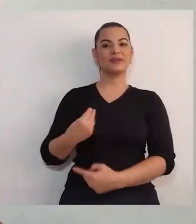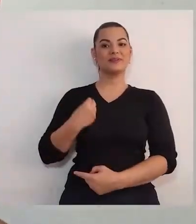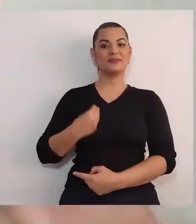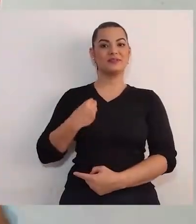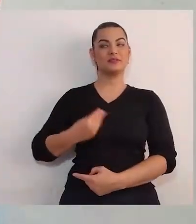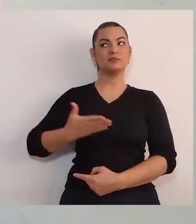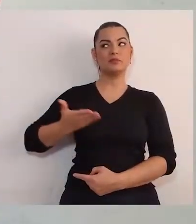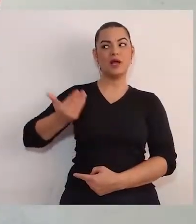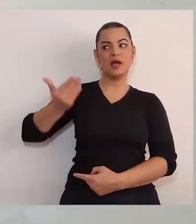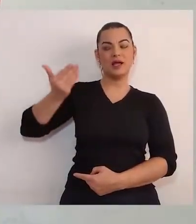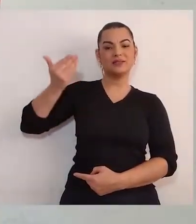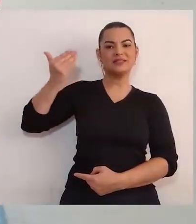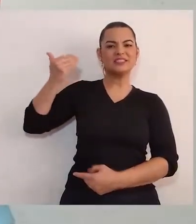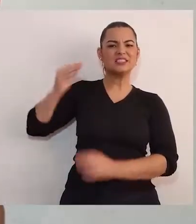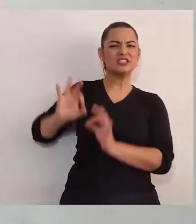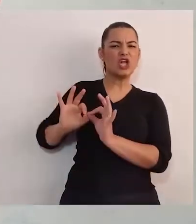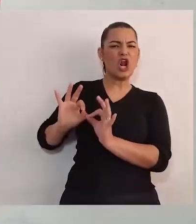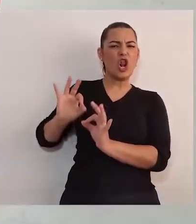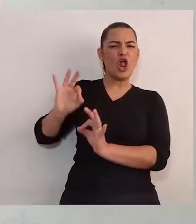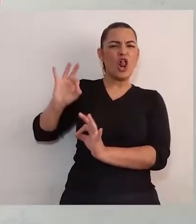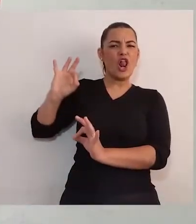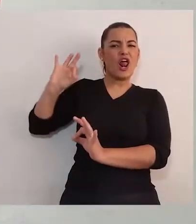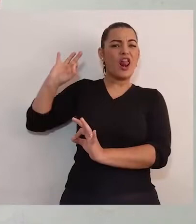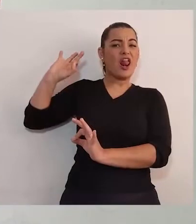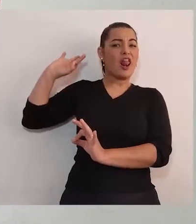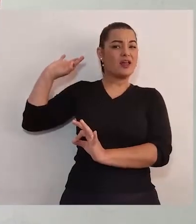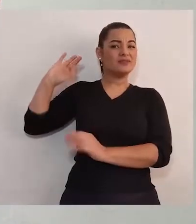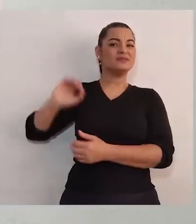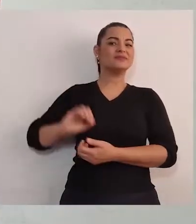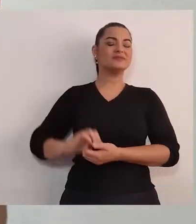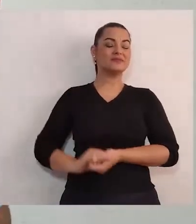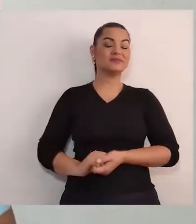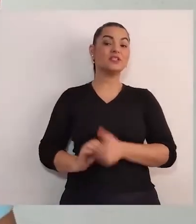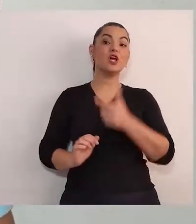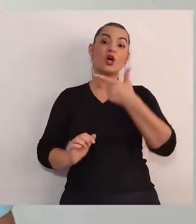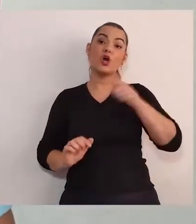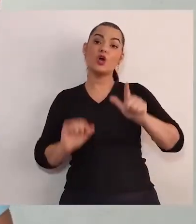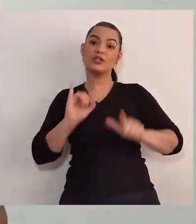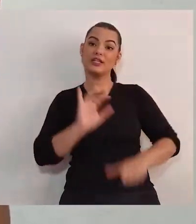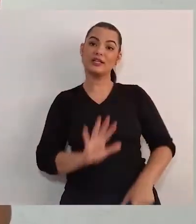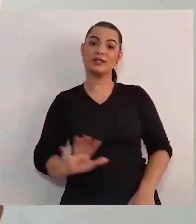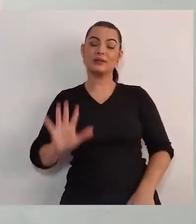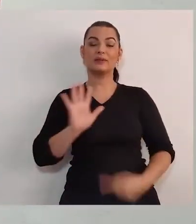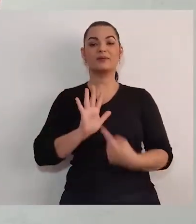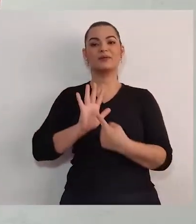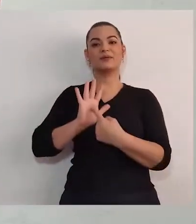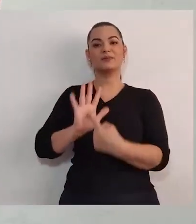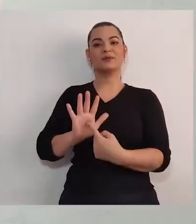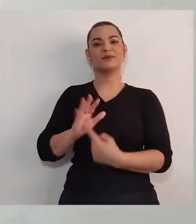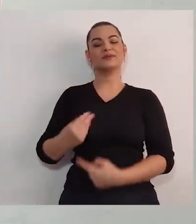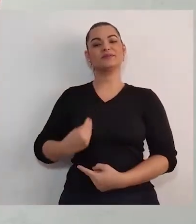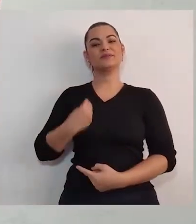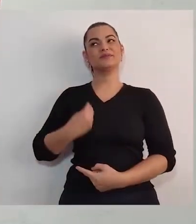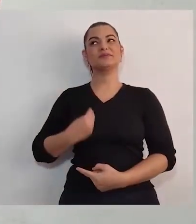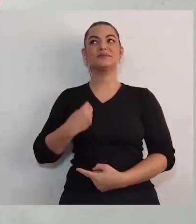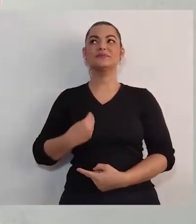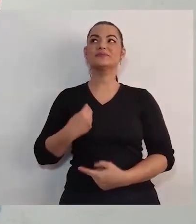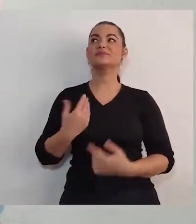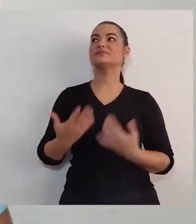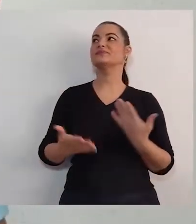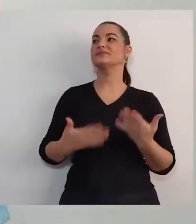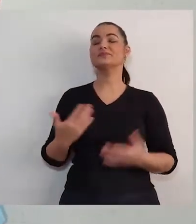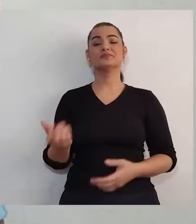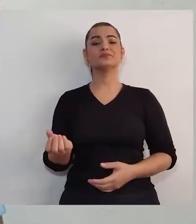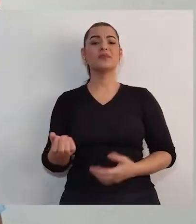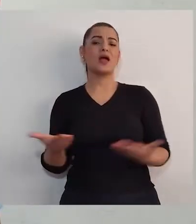passado, nesse passado que eu estou falando. E a outra imagem que representa a vida